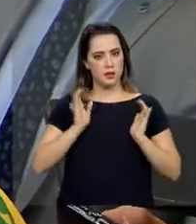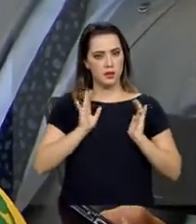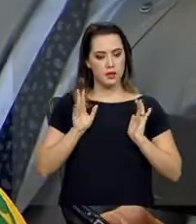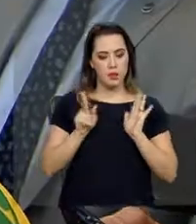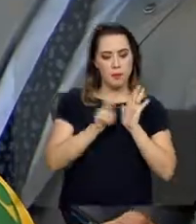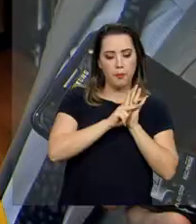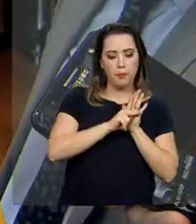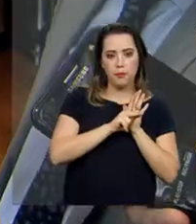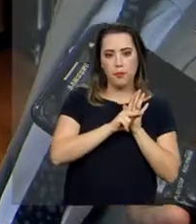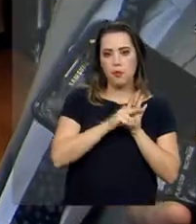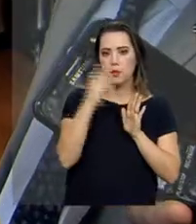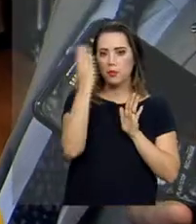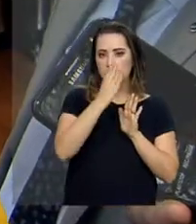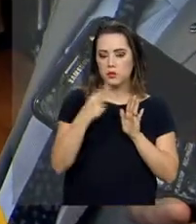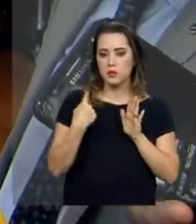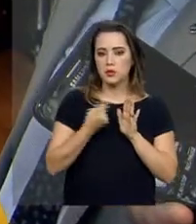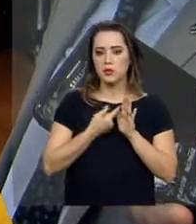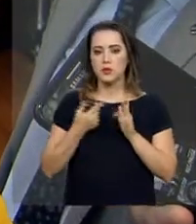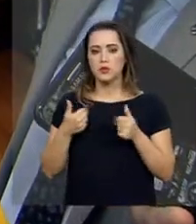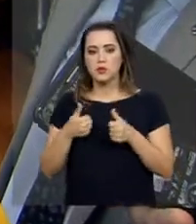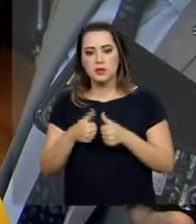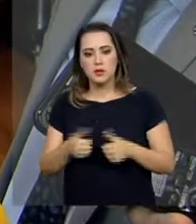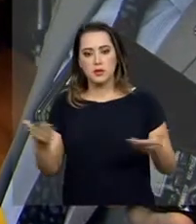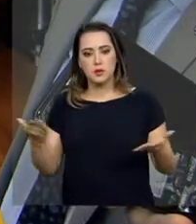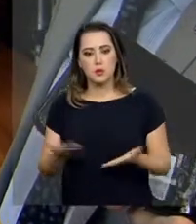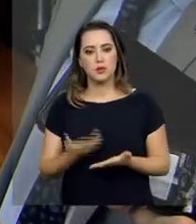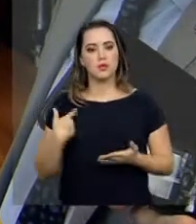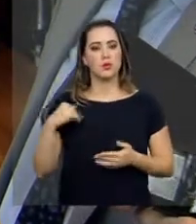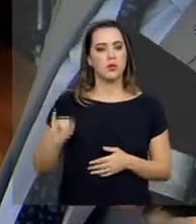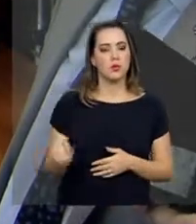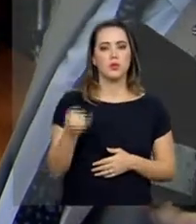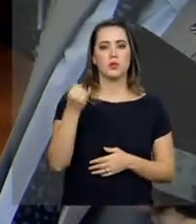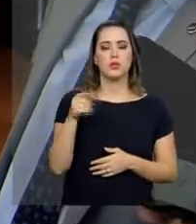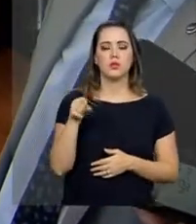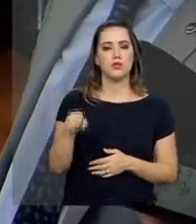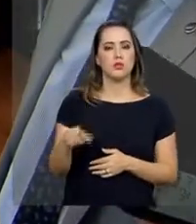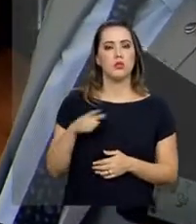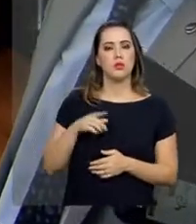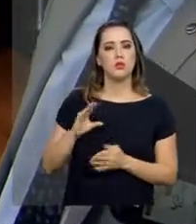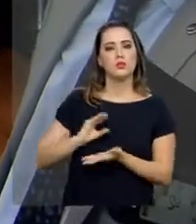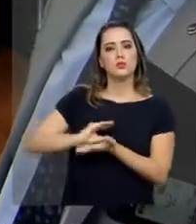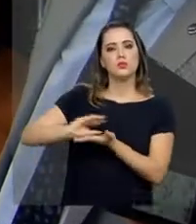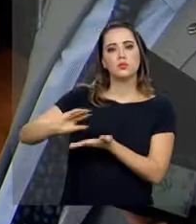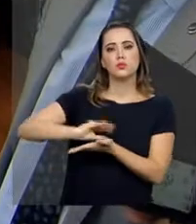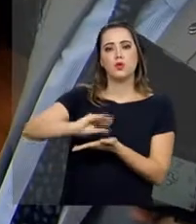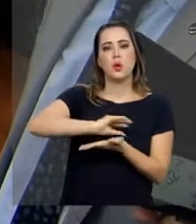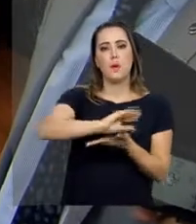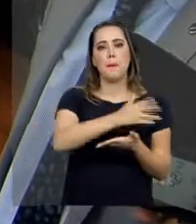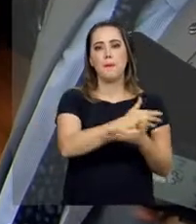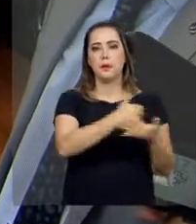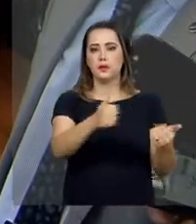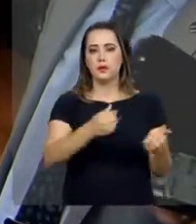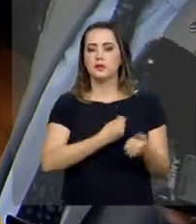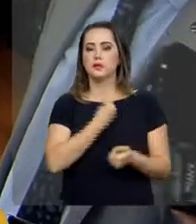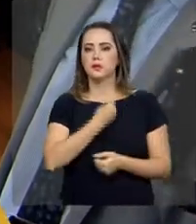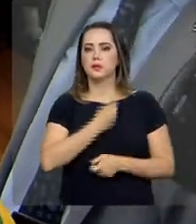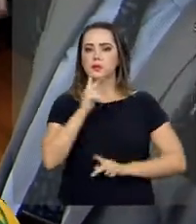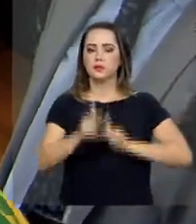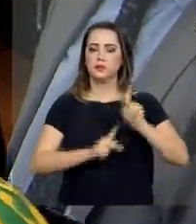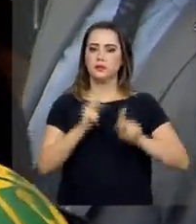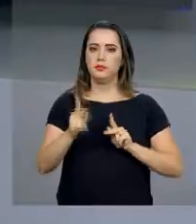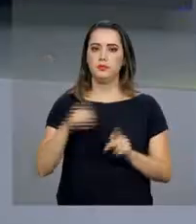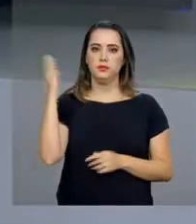existe nós estamos agora hoje aproveitando para aplicar na melhoria da qualidade de vida do povo